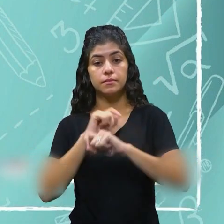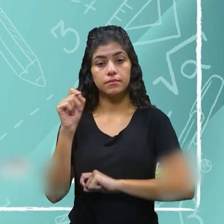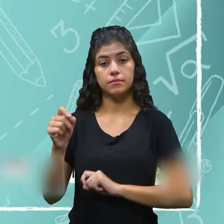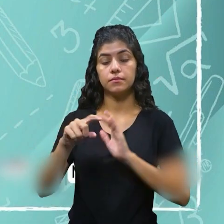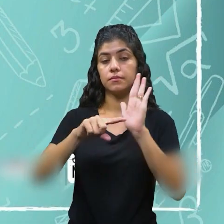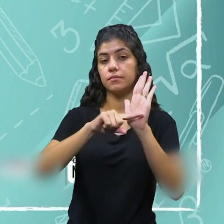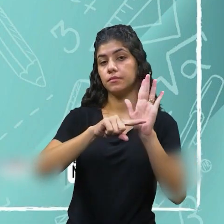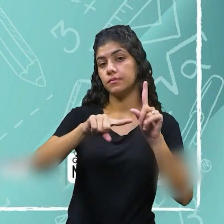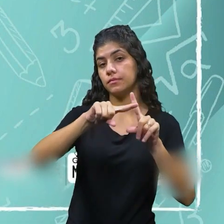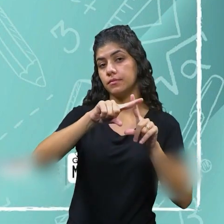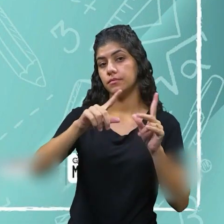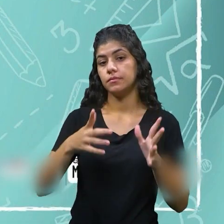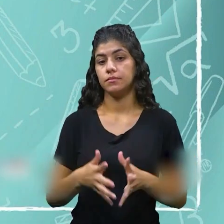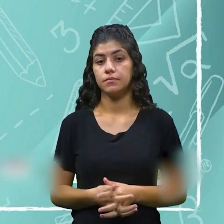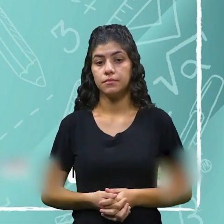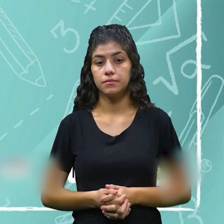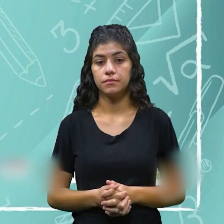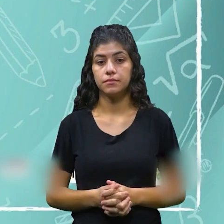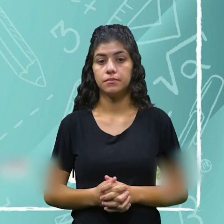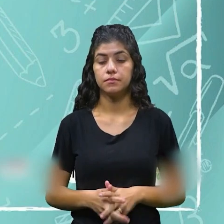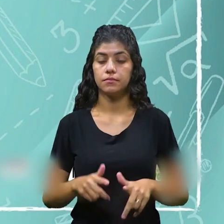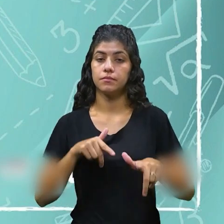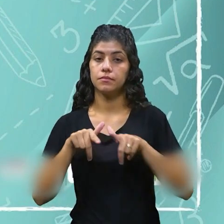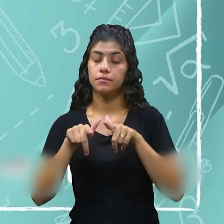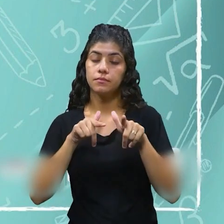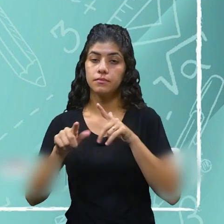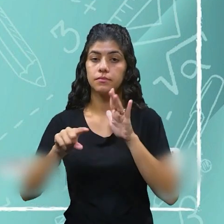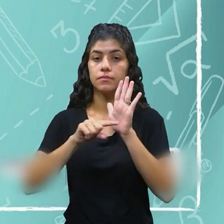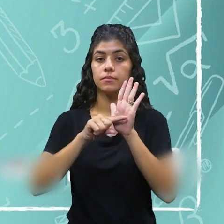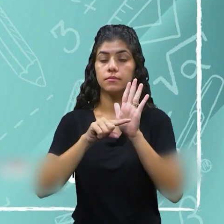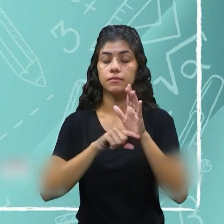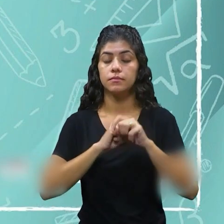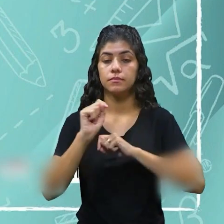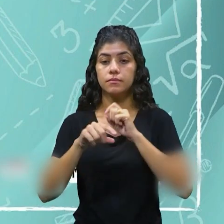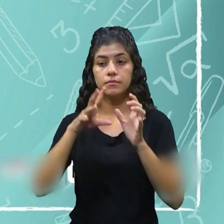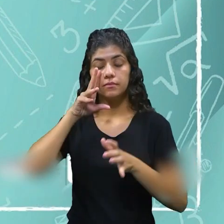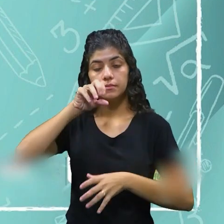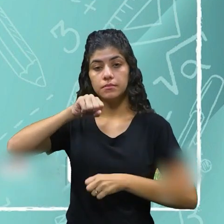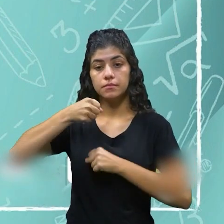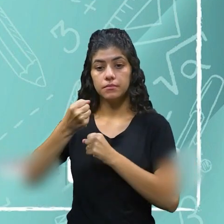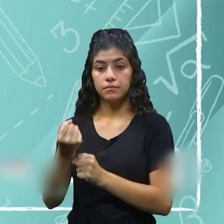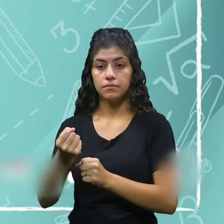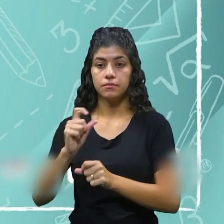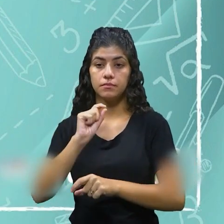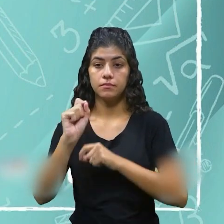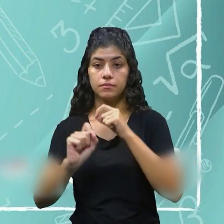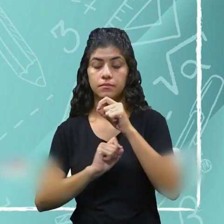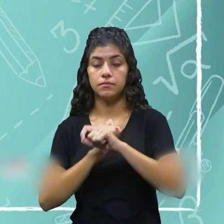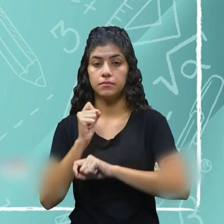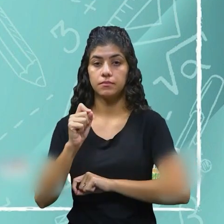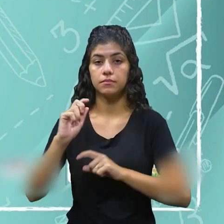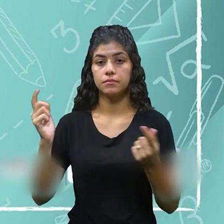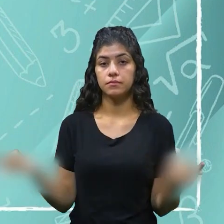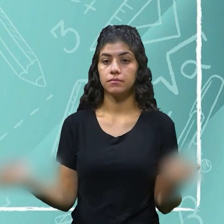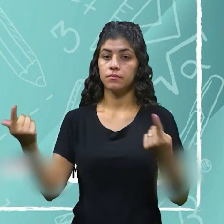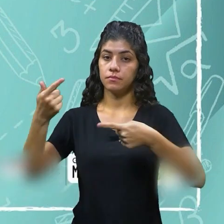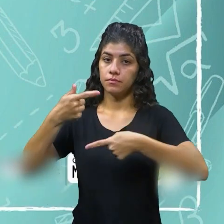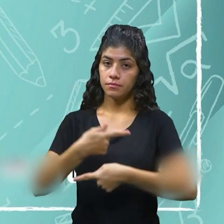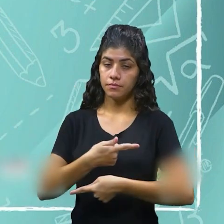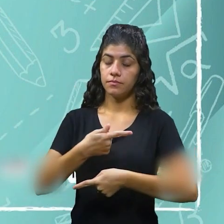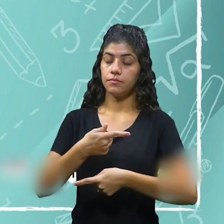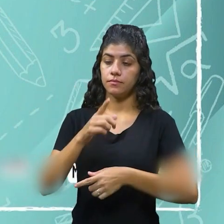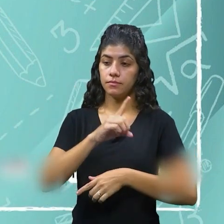tipo positivo. Quando o trabalho é do tipo negativo, a força possui um componente no sentido contrário